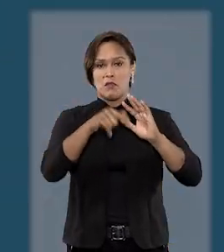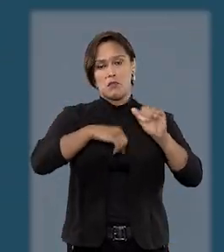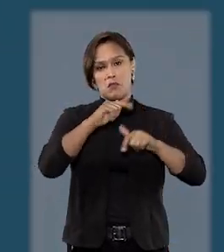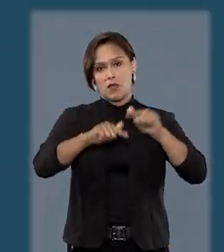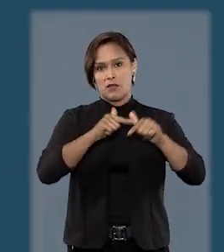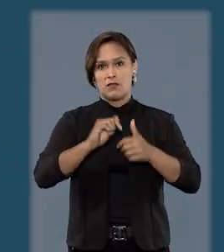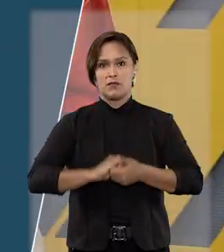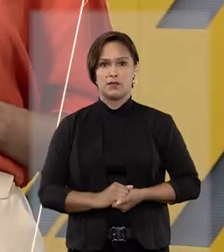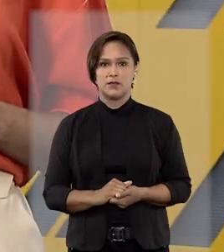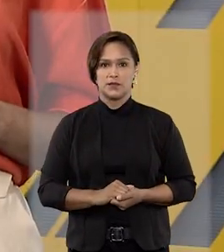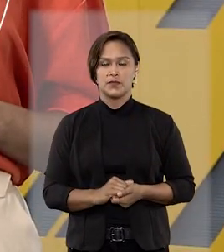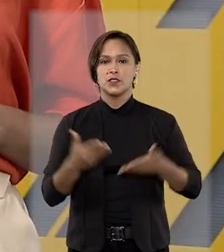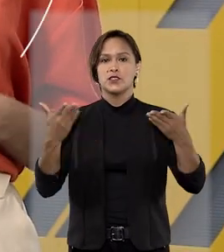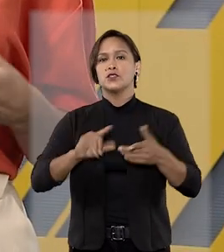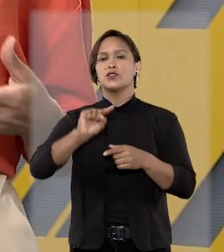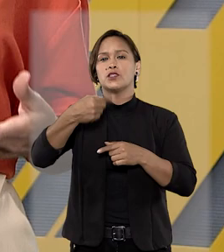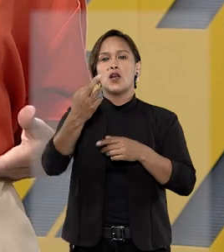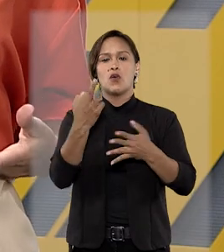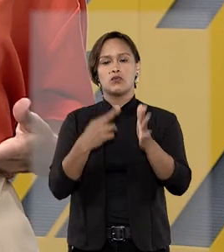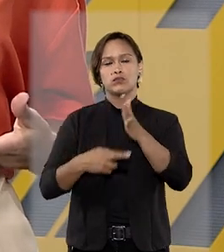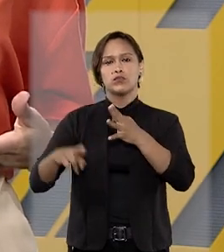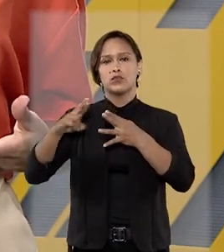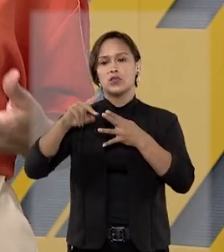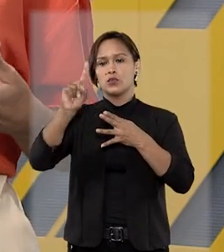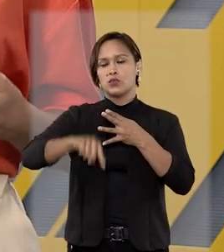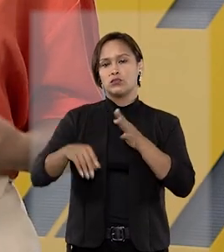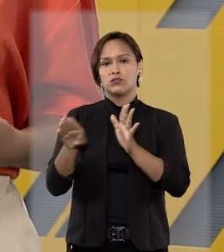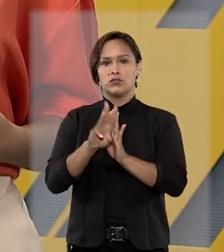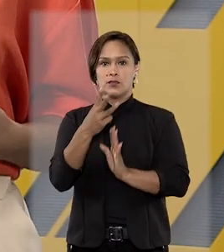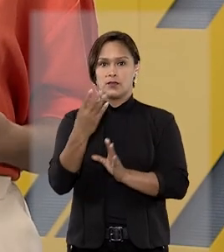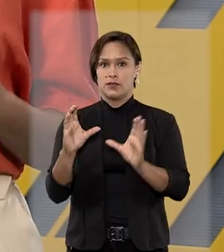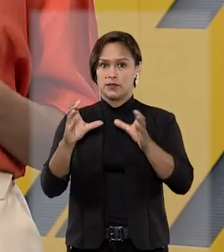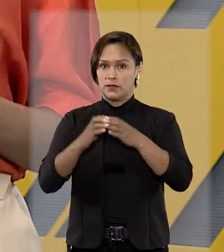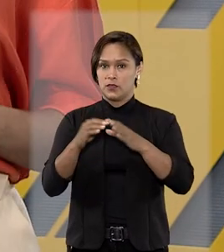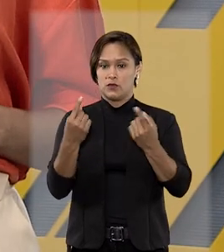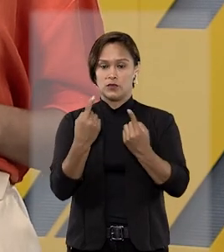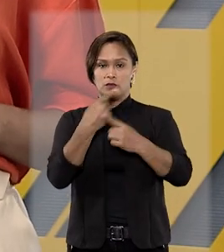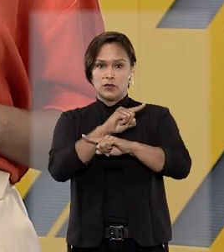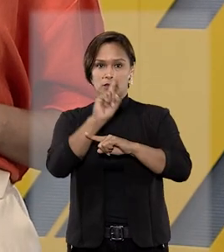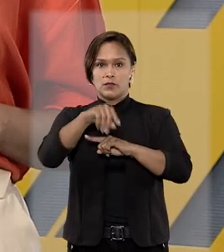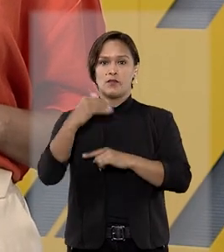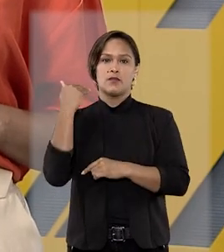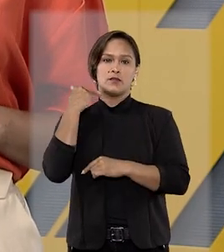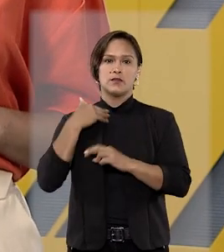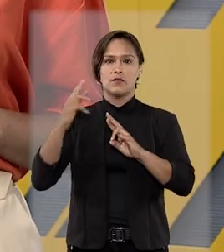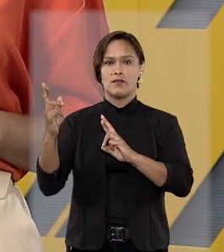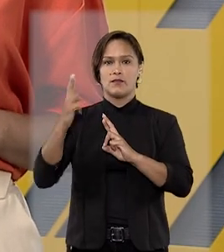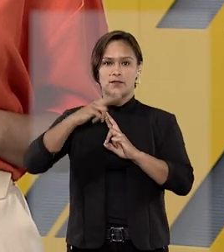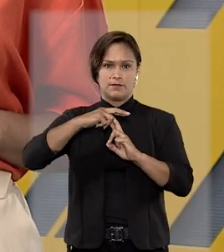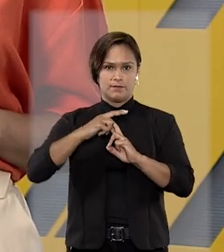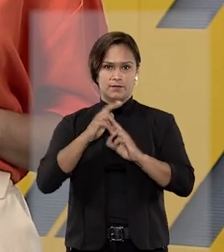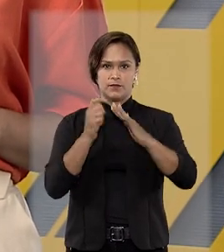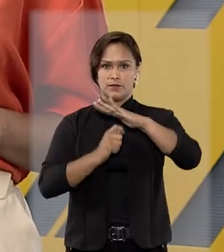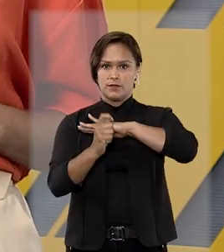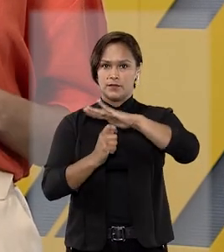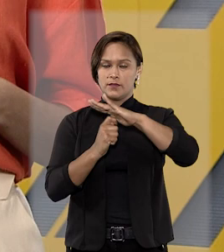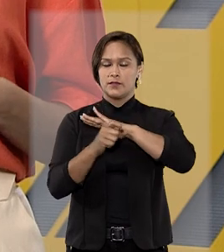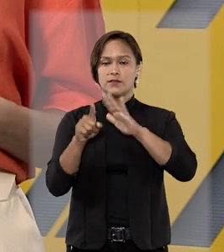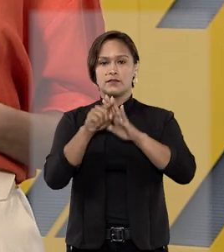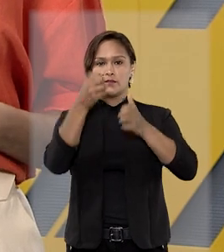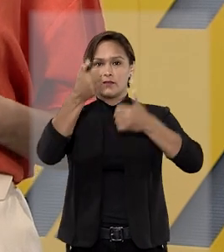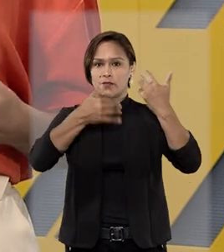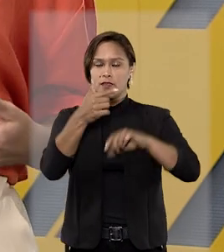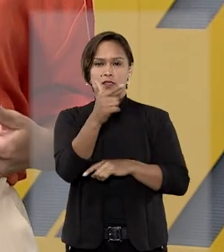residência-trabalho-residência. Já outro recurso que chegou na terceira turma foi interposto pelo Banco Bradesco Financiamentos,